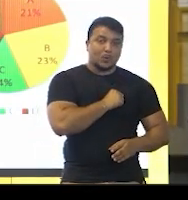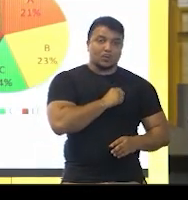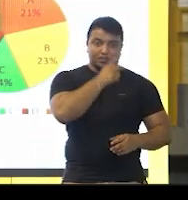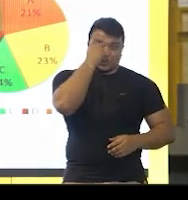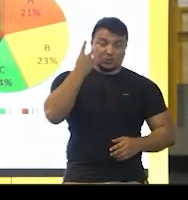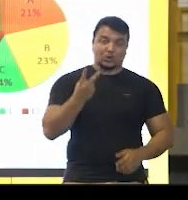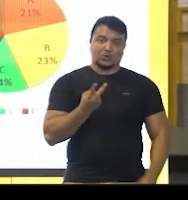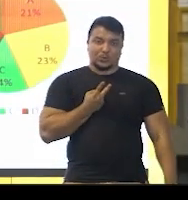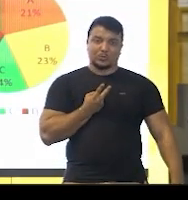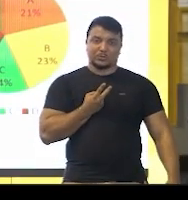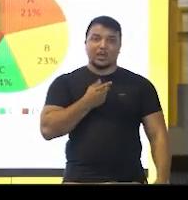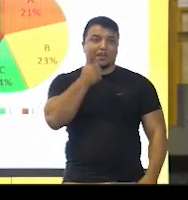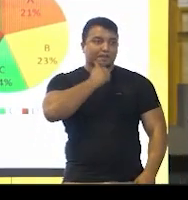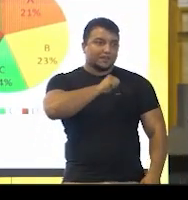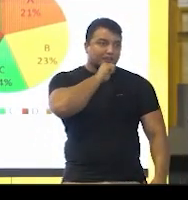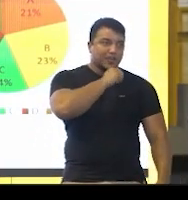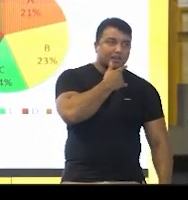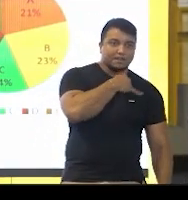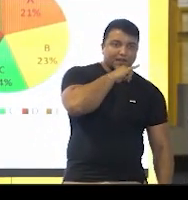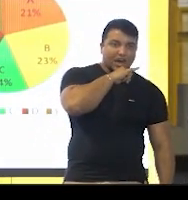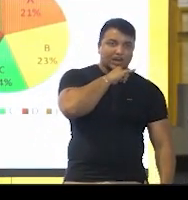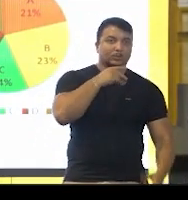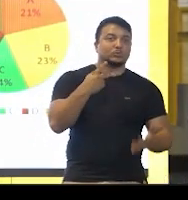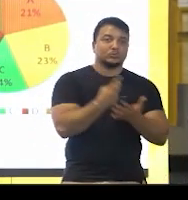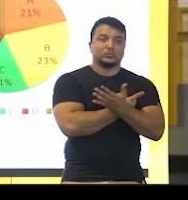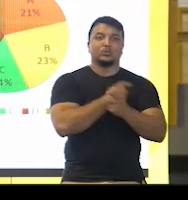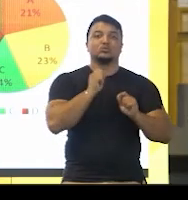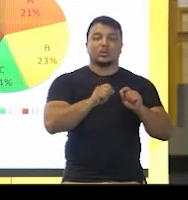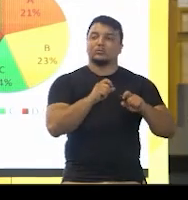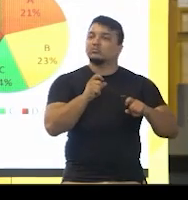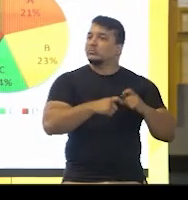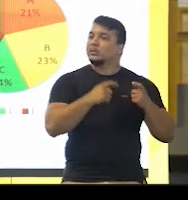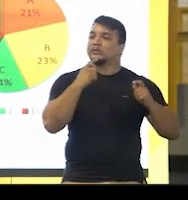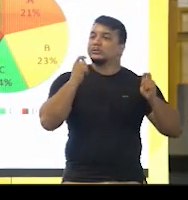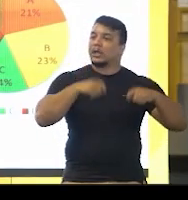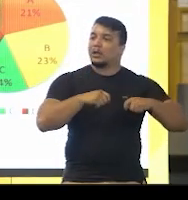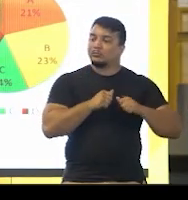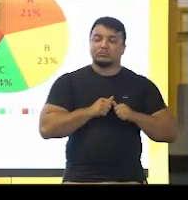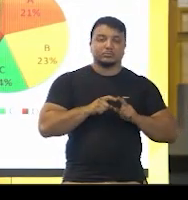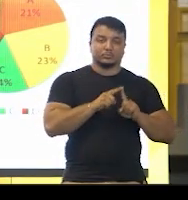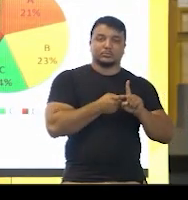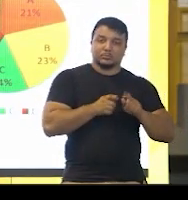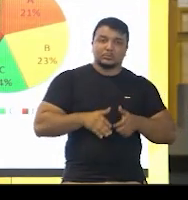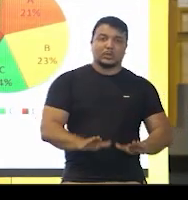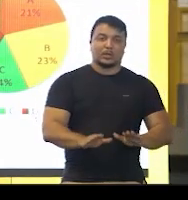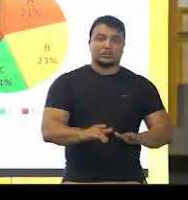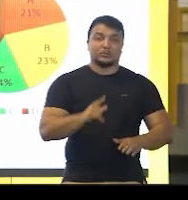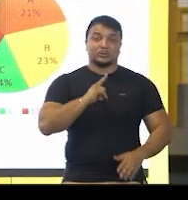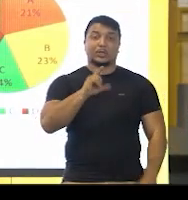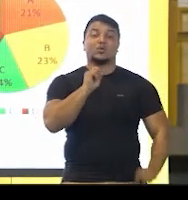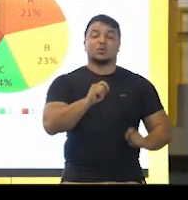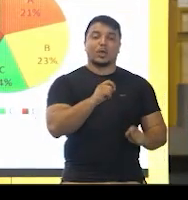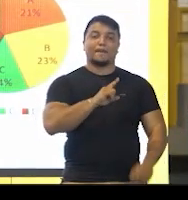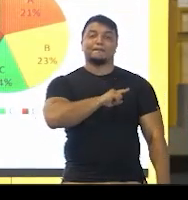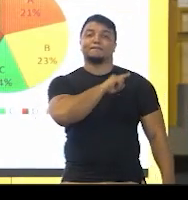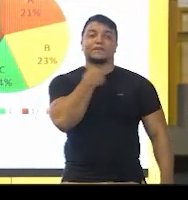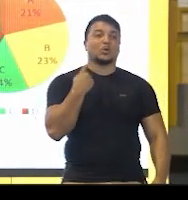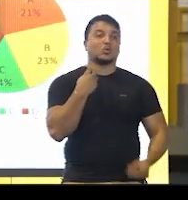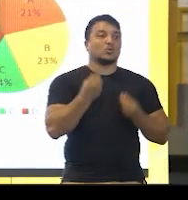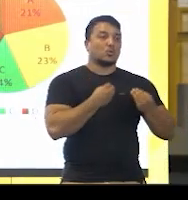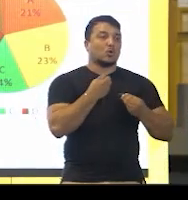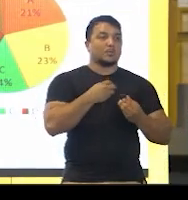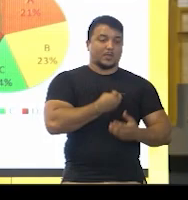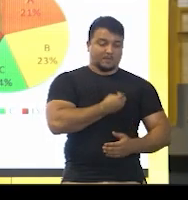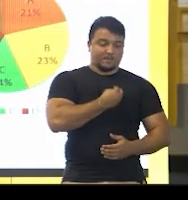entre 2 pessoas, papai e mamãe. E o que é a morte? A morte é quando o ódio ele separa a nossa vida